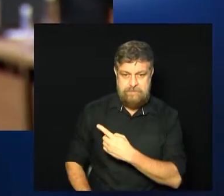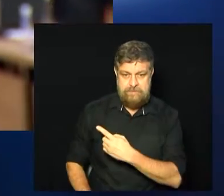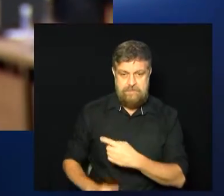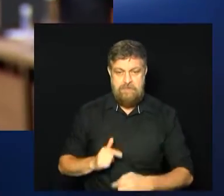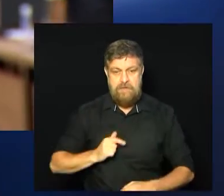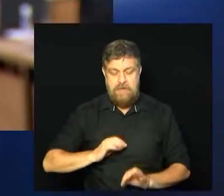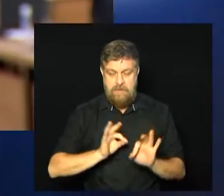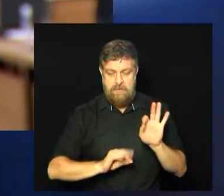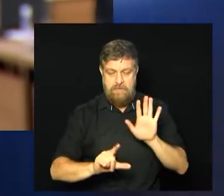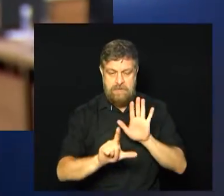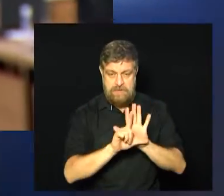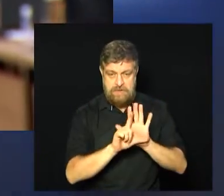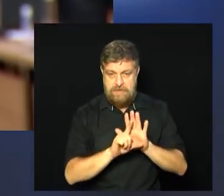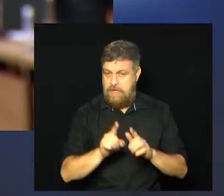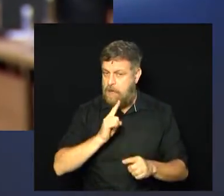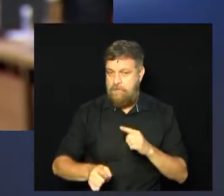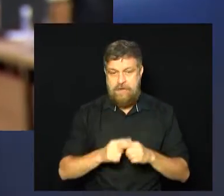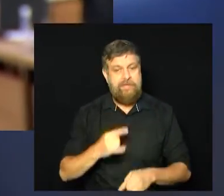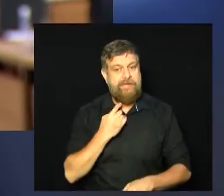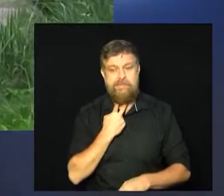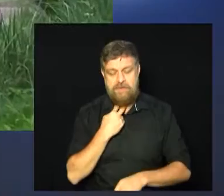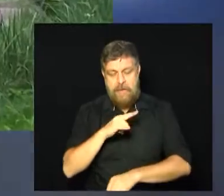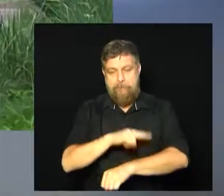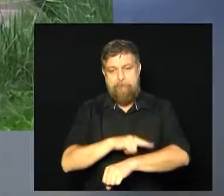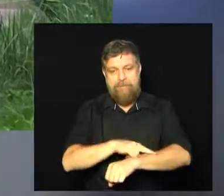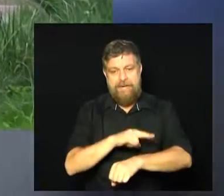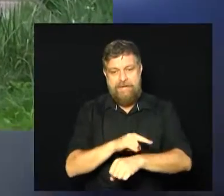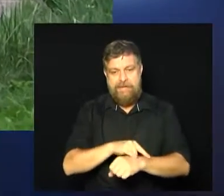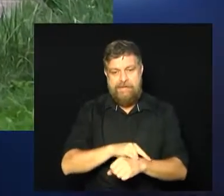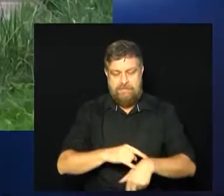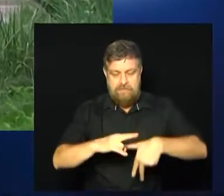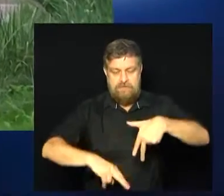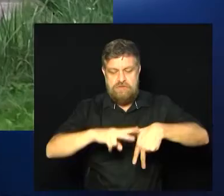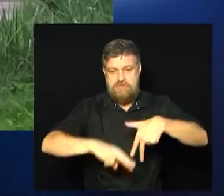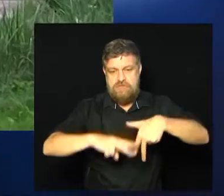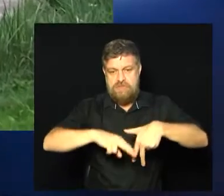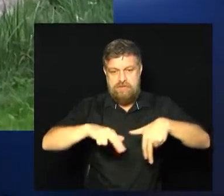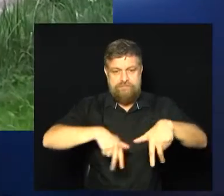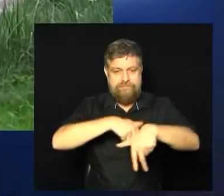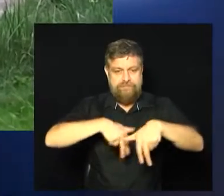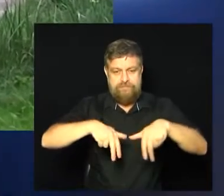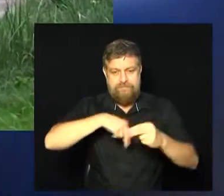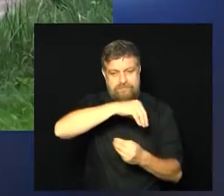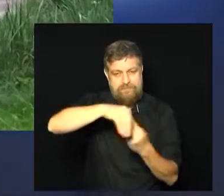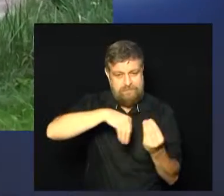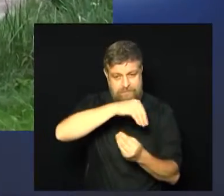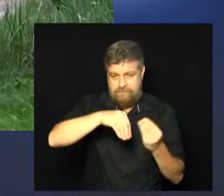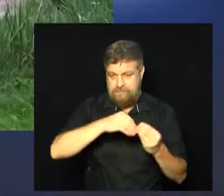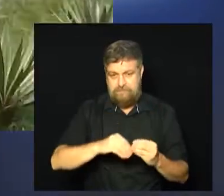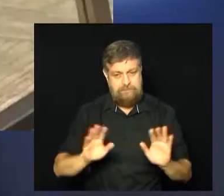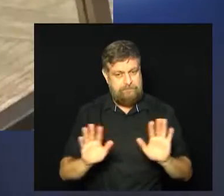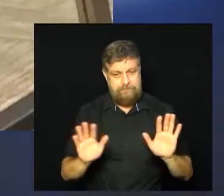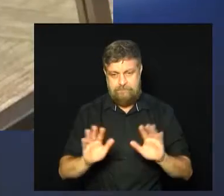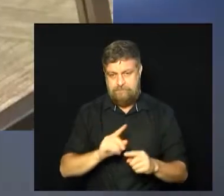projeto de lei que proíbe a instalação e adequação de banheiros e vestiários para uso comum para todos os